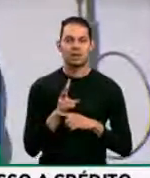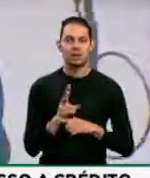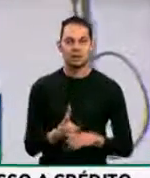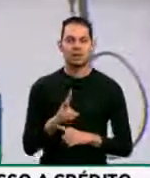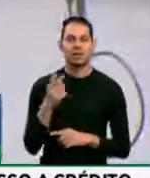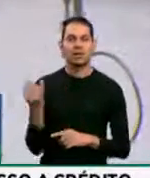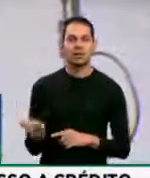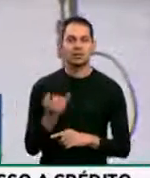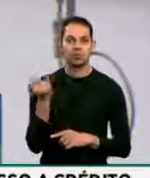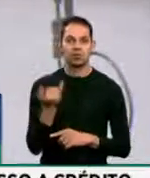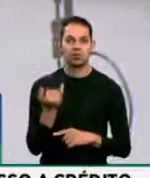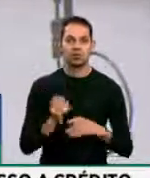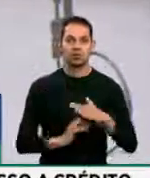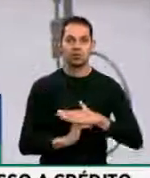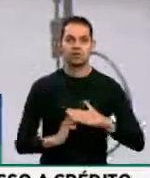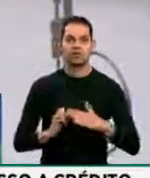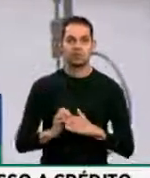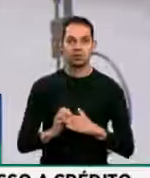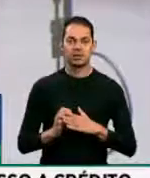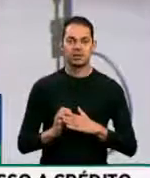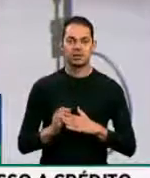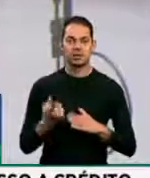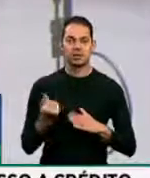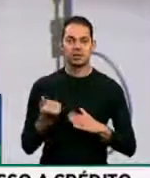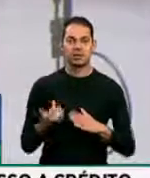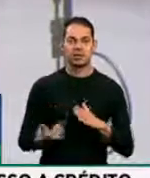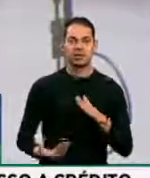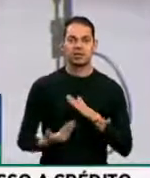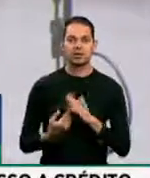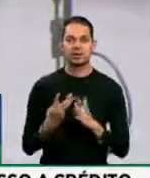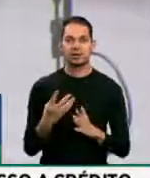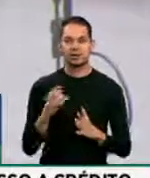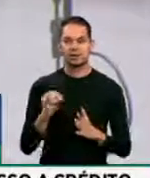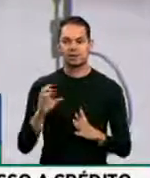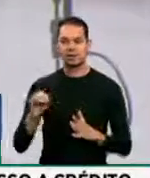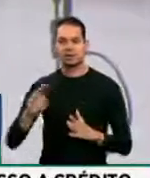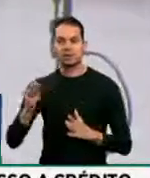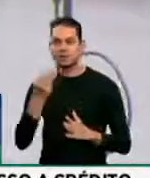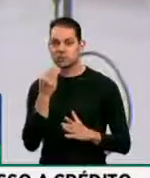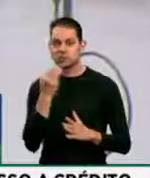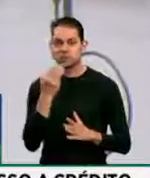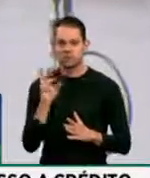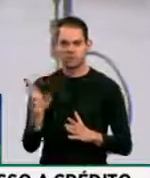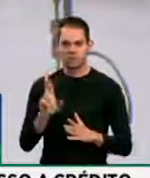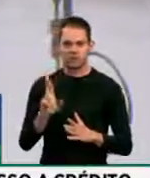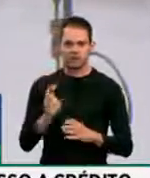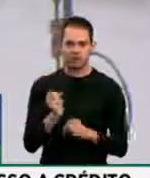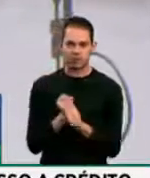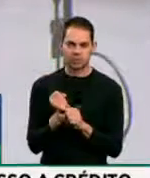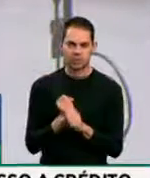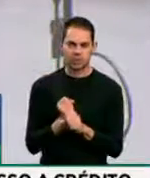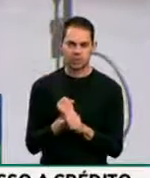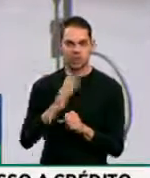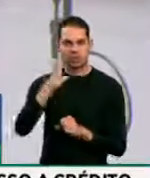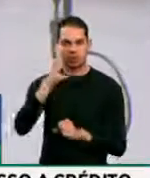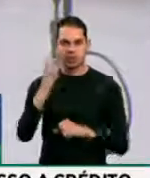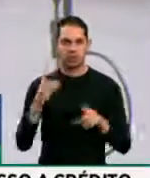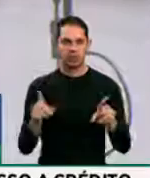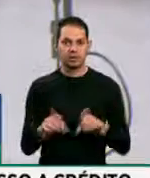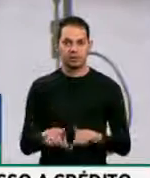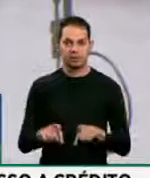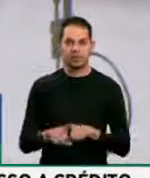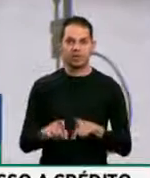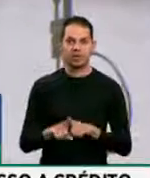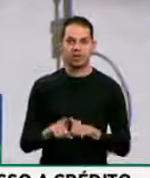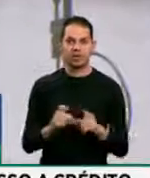importante ajudar empresas que faturam até 300 milhões de reais por ano, e você, na verdade, estabelecer que quem ganha,